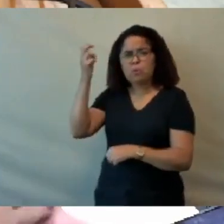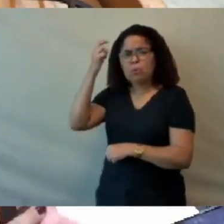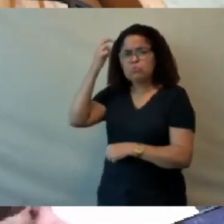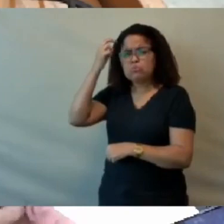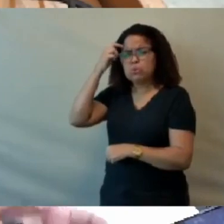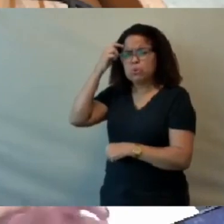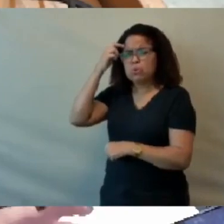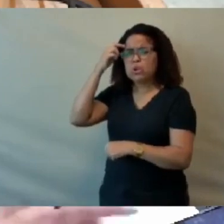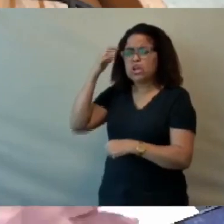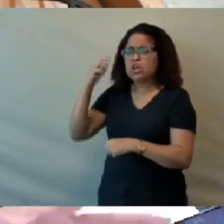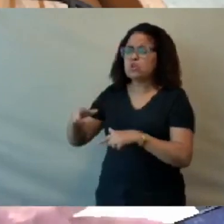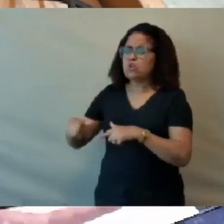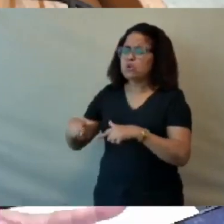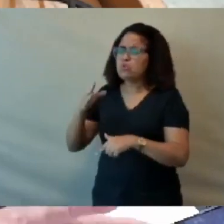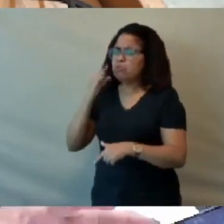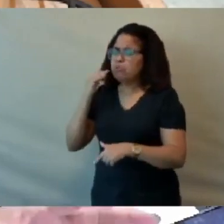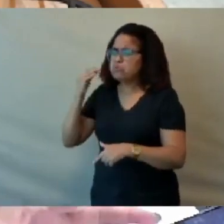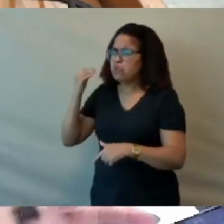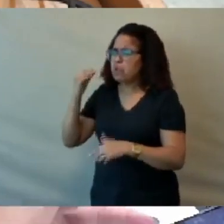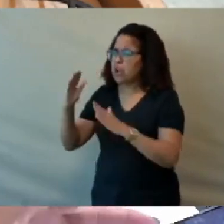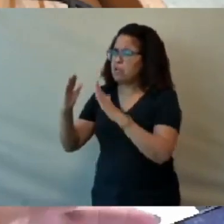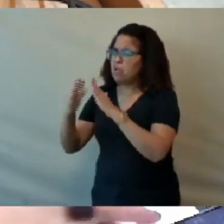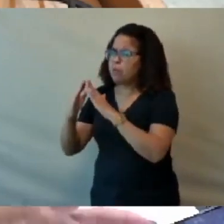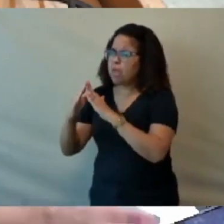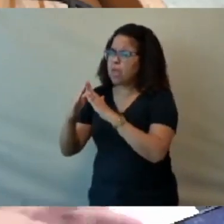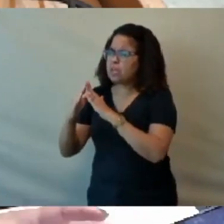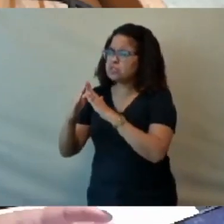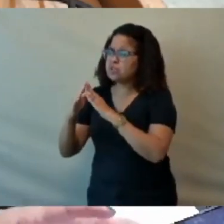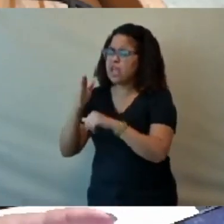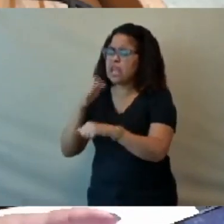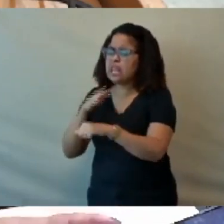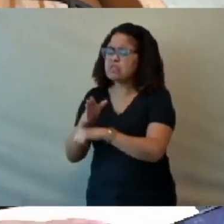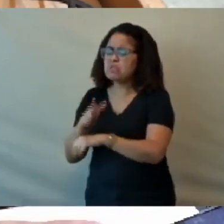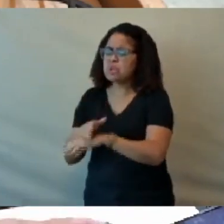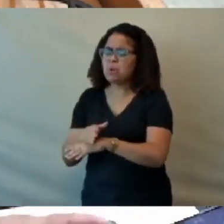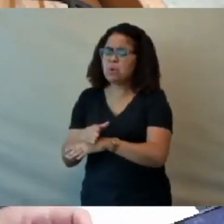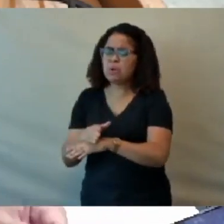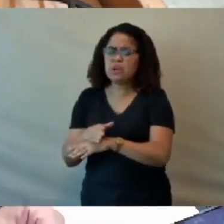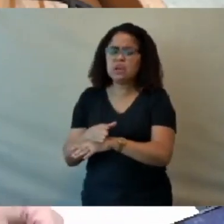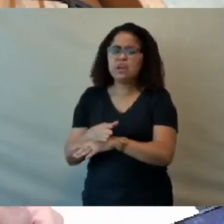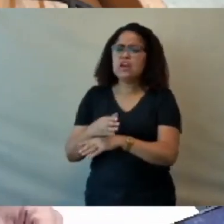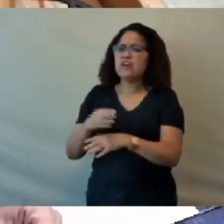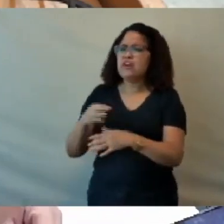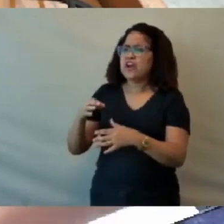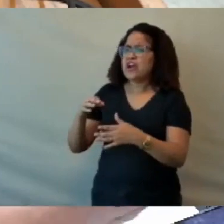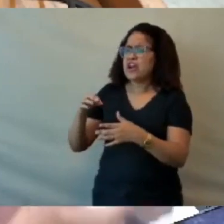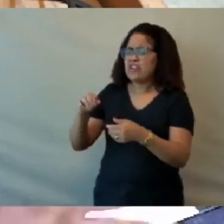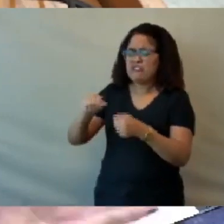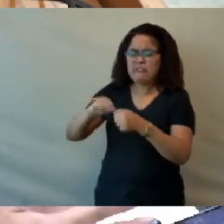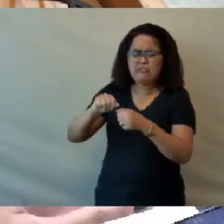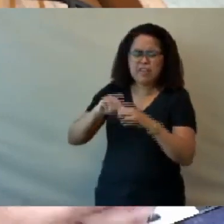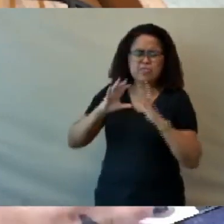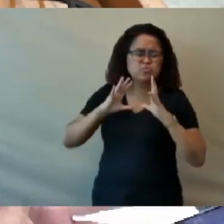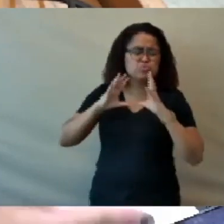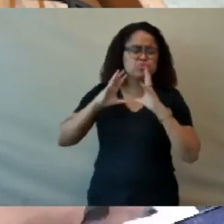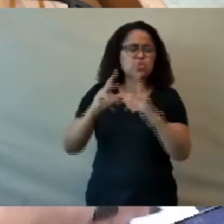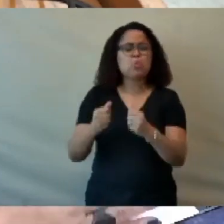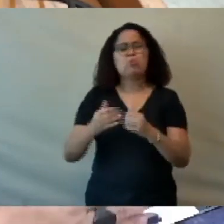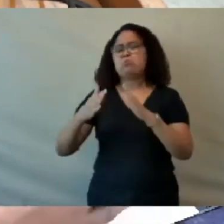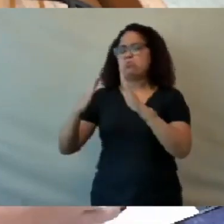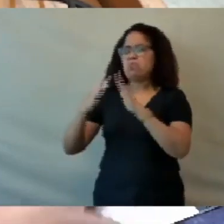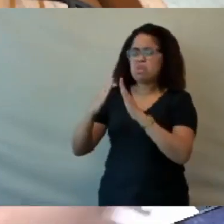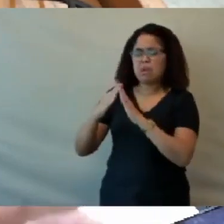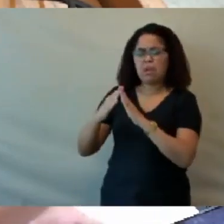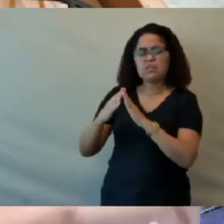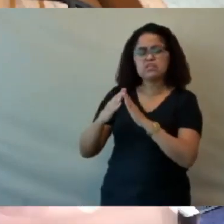prevalece daquela que ele entrou lá, ele tem todas as funções inerentes à casa. A gente vê muito isso